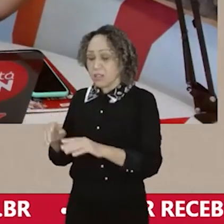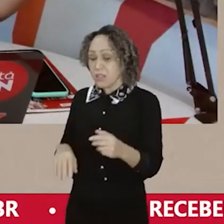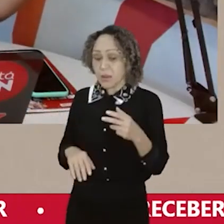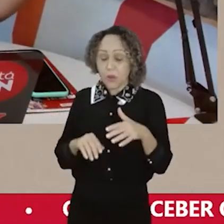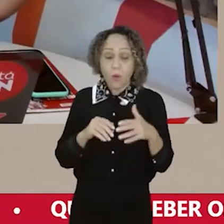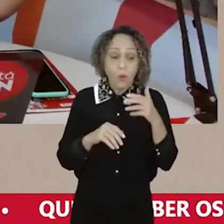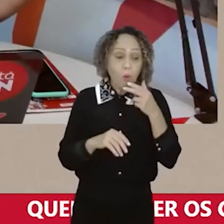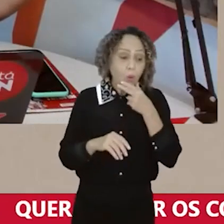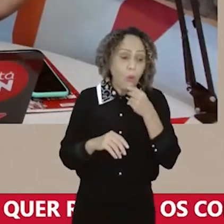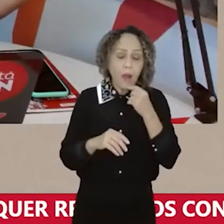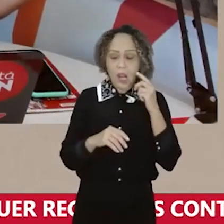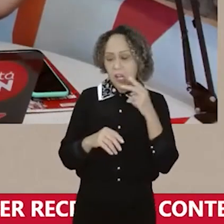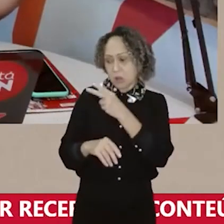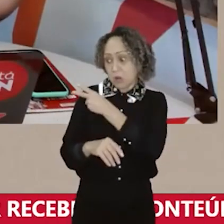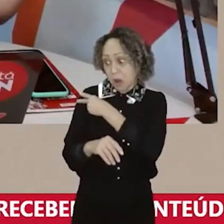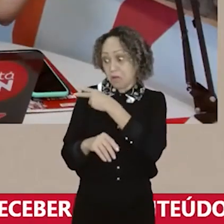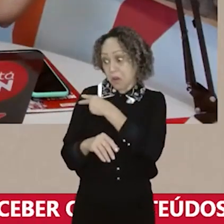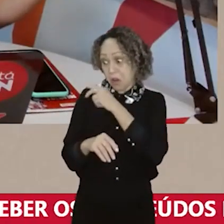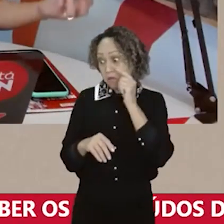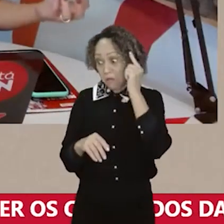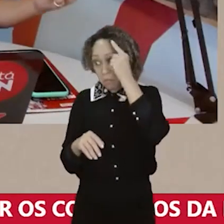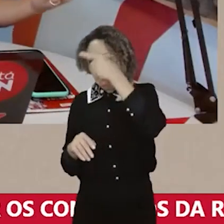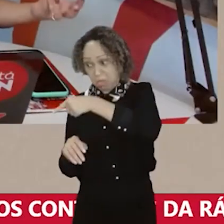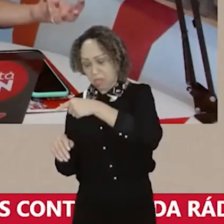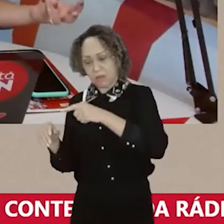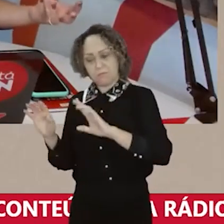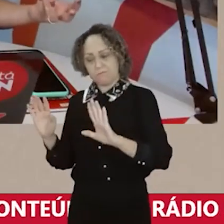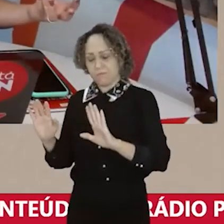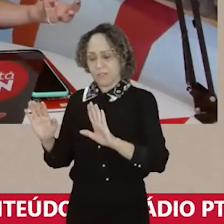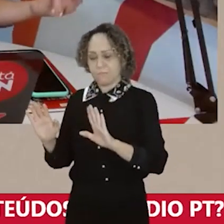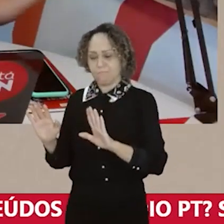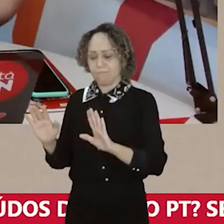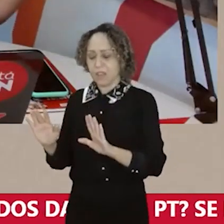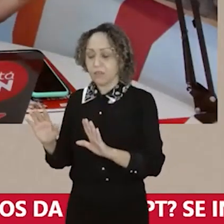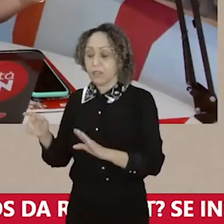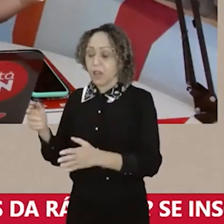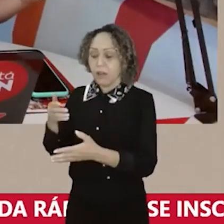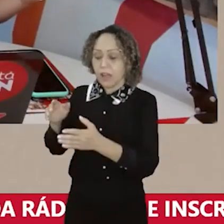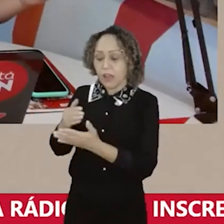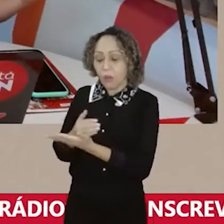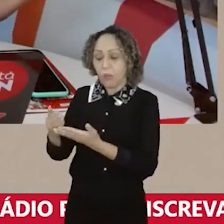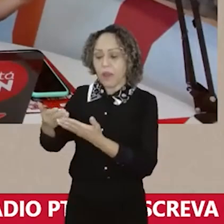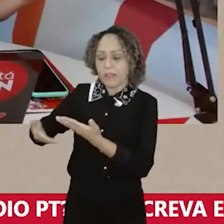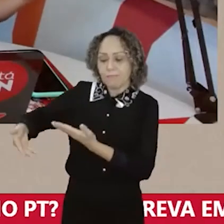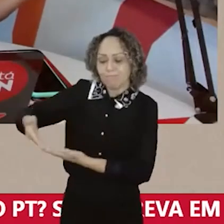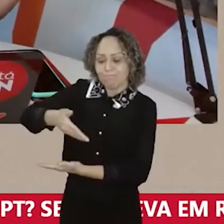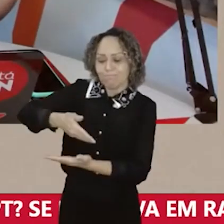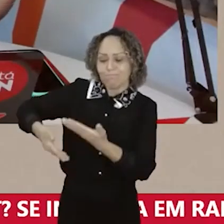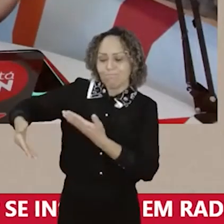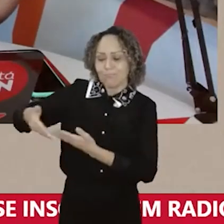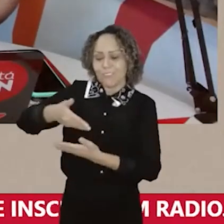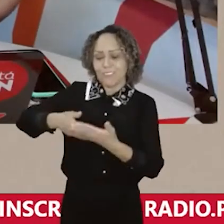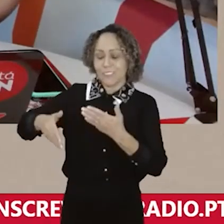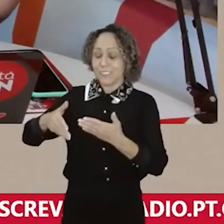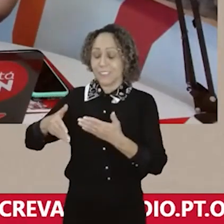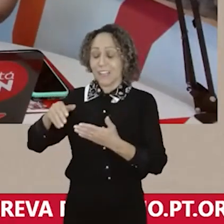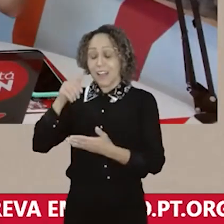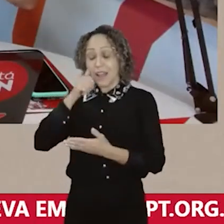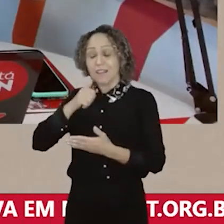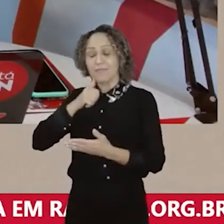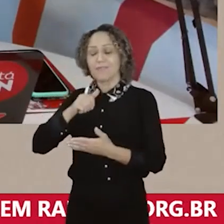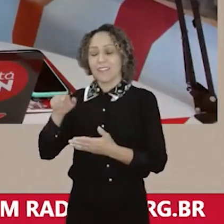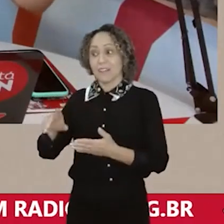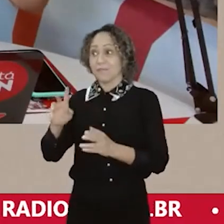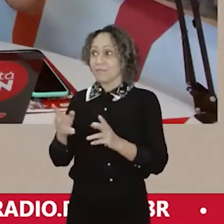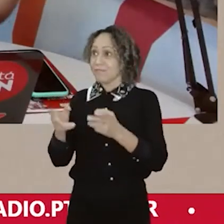né, essa conversa, essa troca com outras mulheres, para o crescimento dela, para ela entender, bom, eu posso estudar,